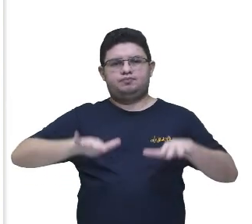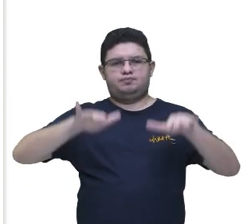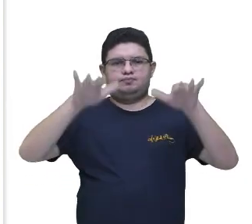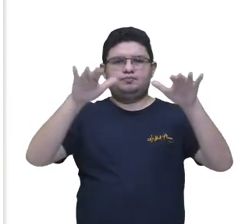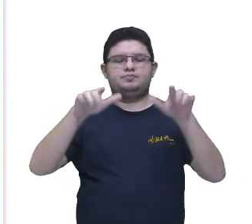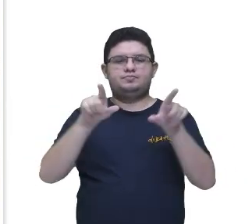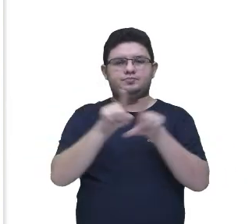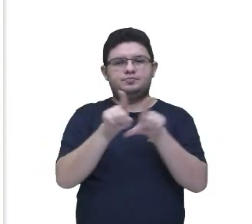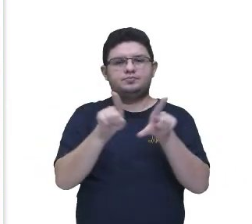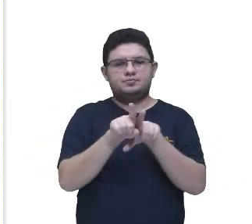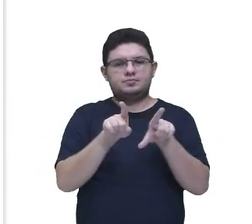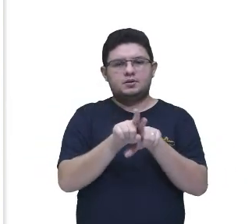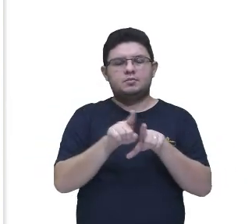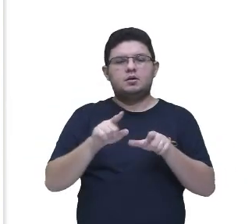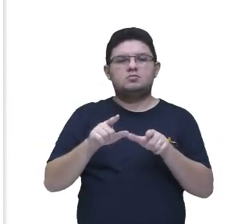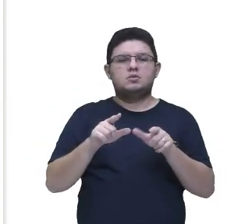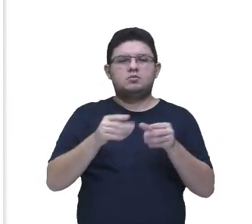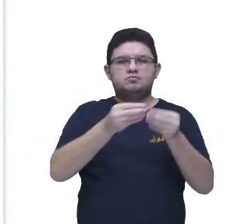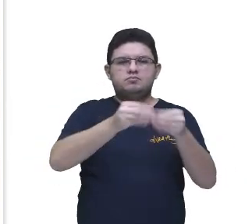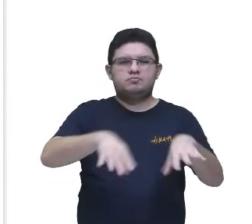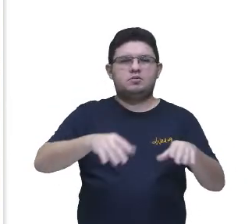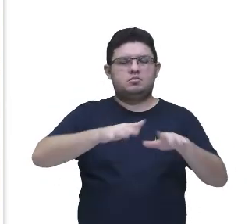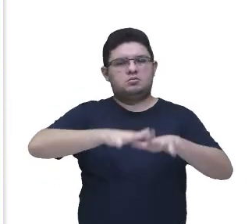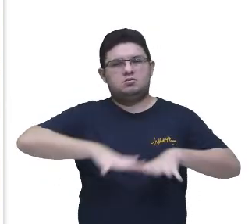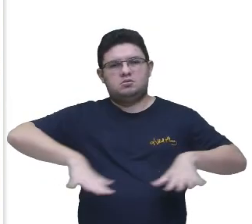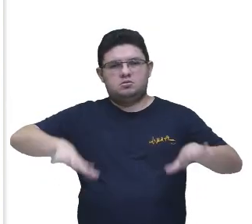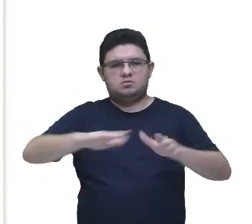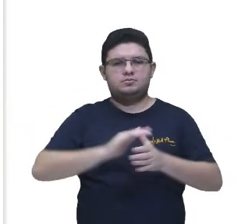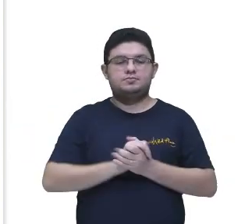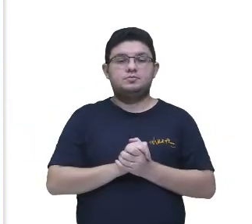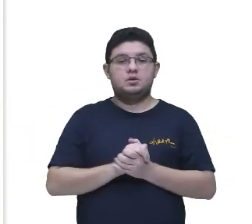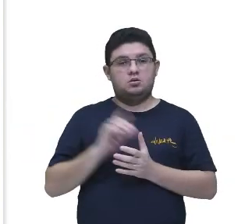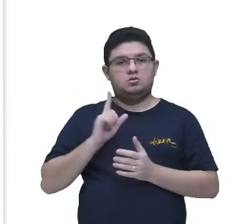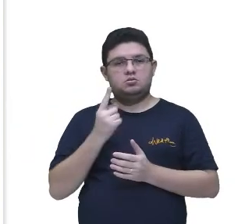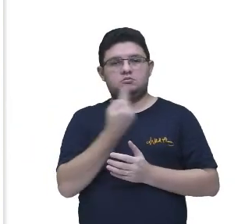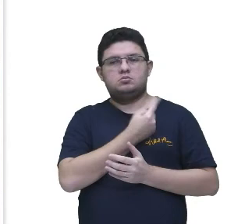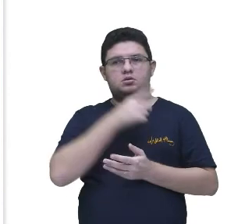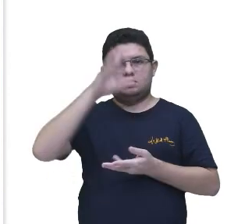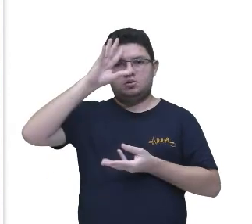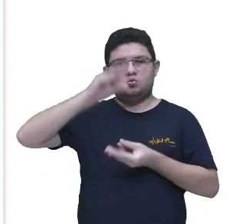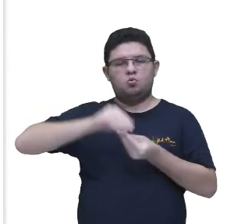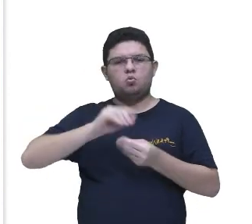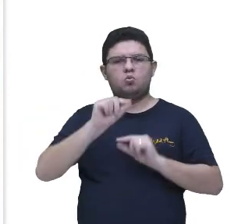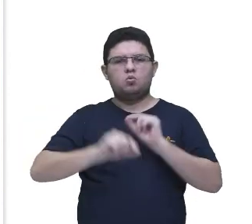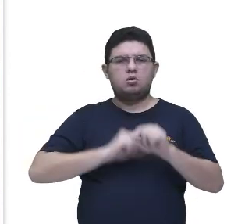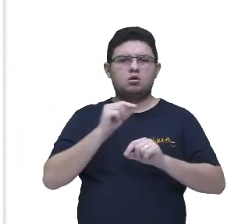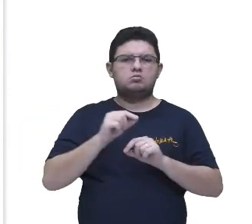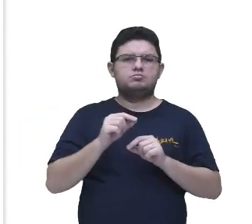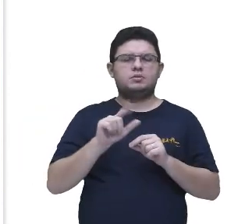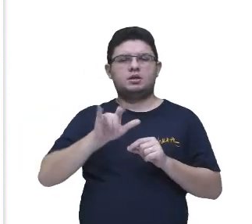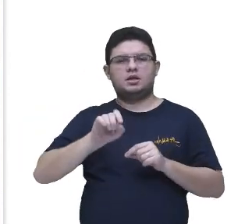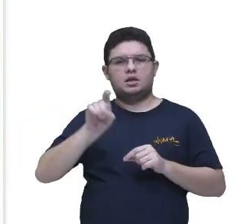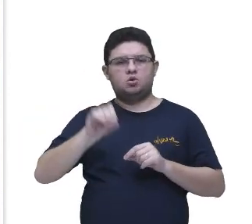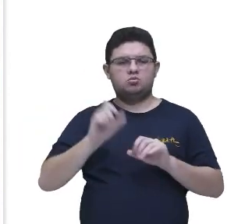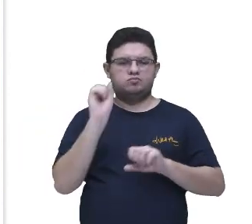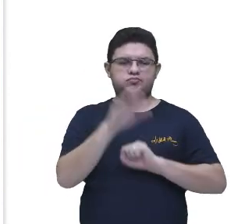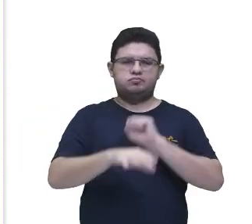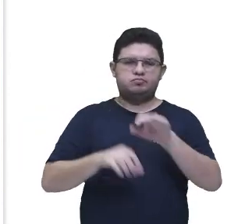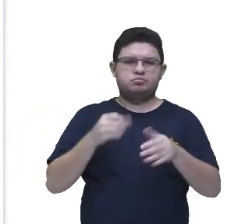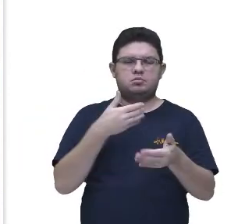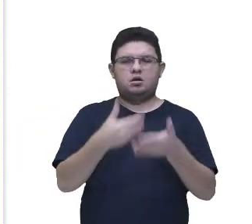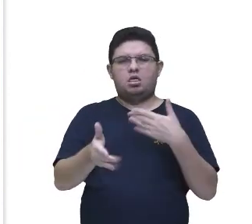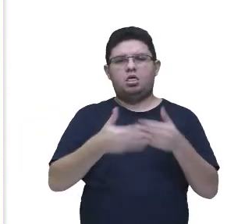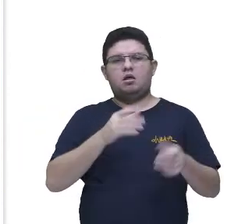já conseguiu compreender, né, que o lixo não descartado corretamente, ele vai trazer